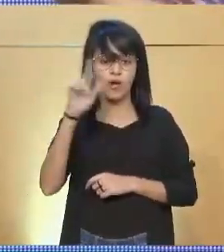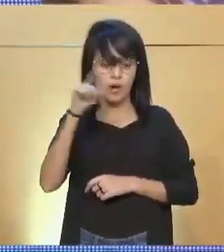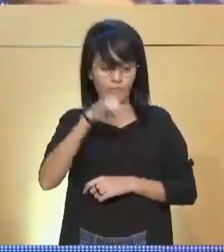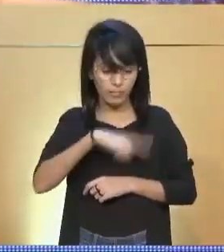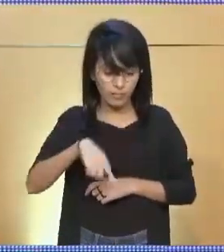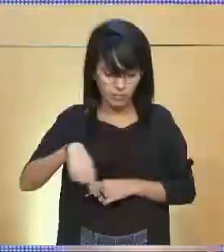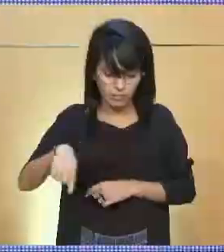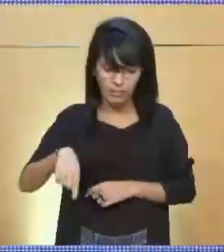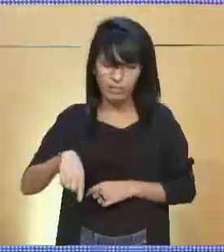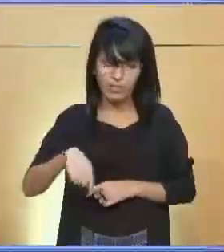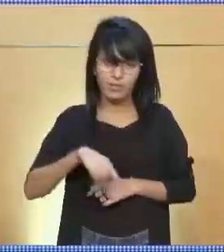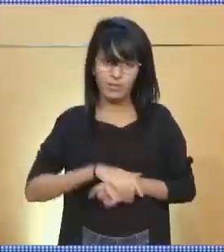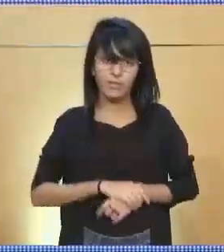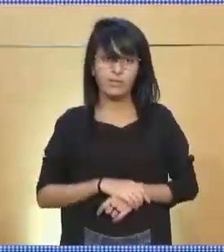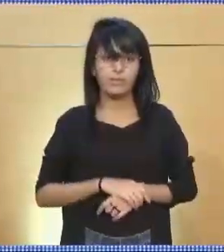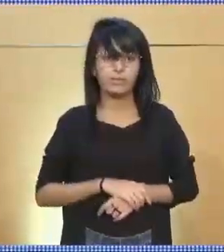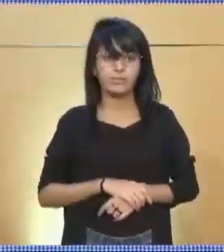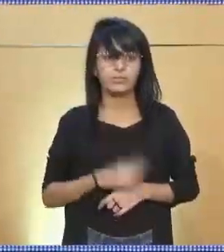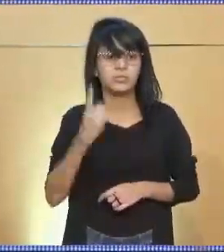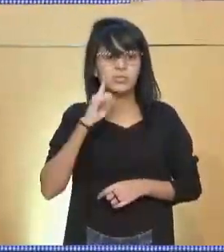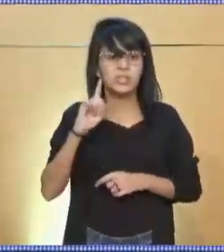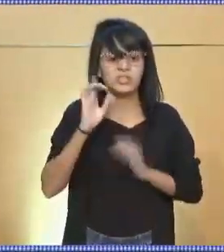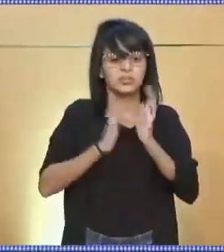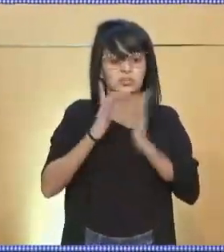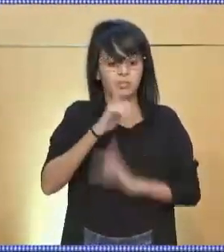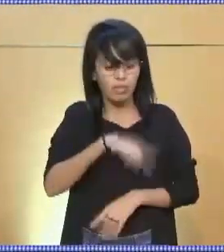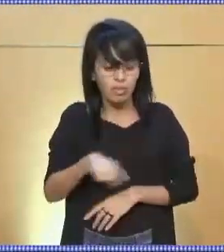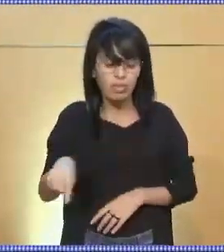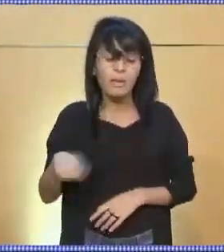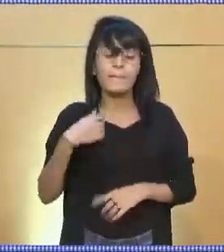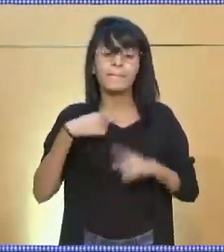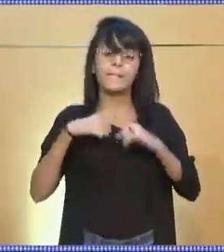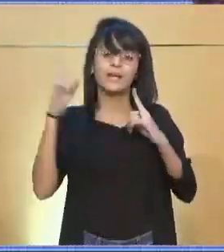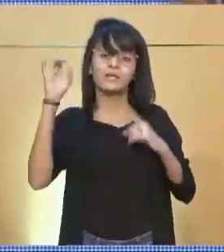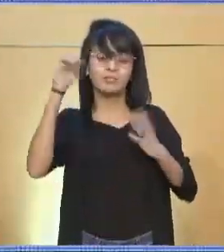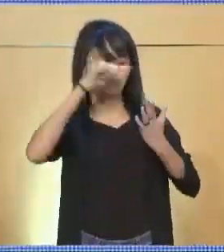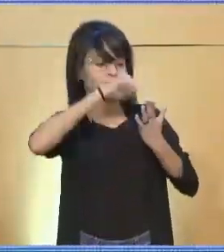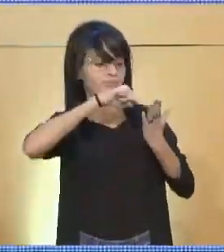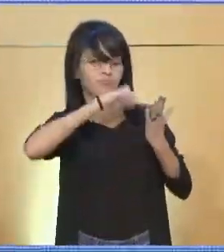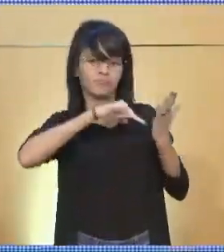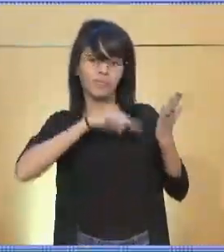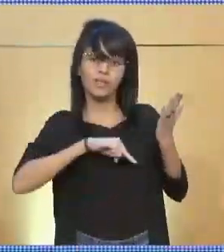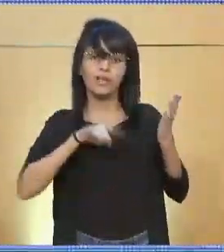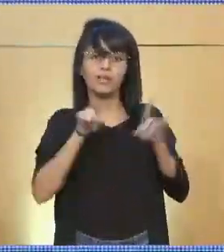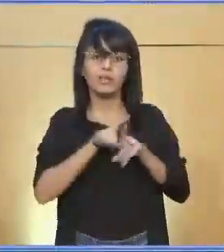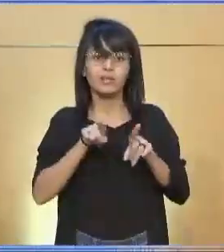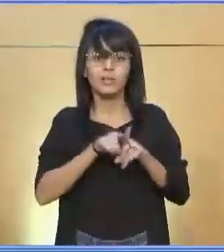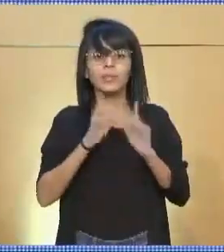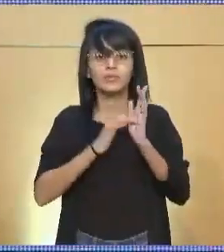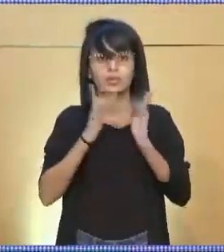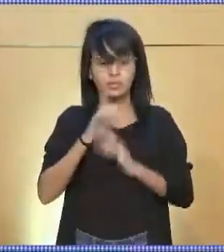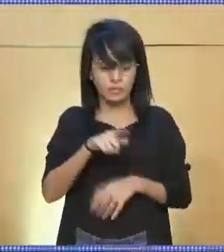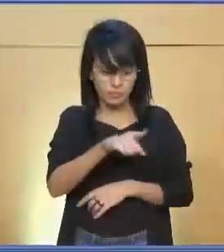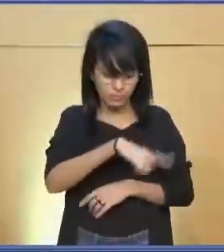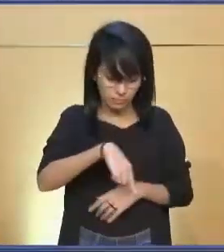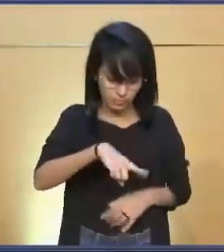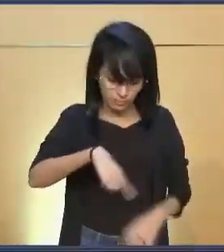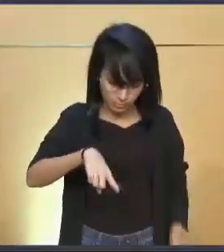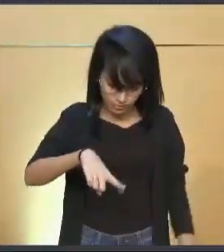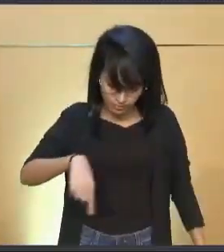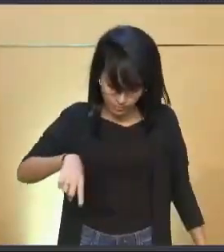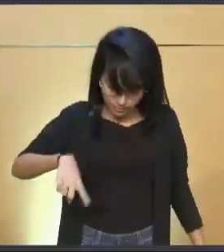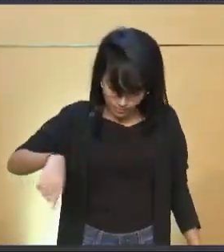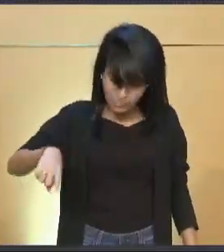Jesus escreveu nomes no chão, mas como Deus escreveu as tábuas em Moisés, Jesus também escreve no chão, como